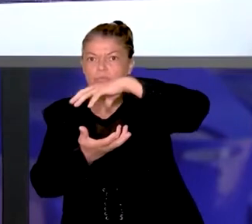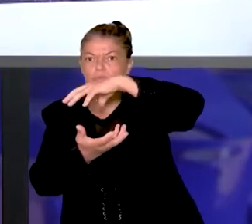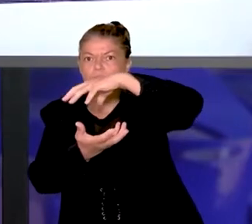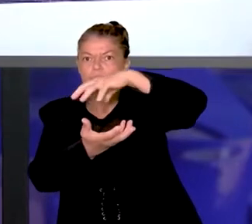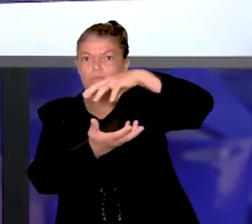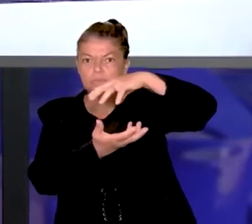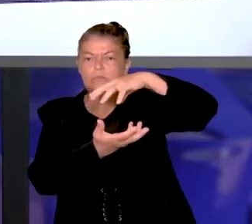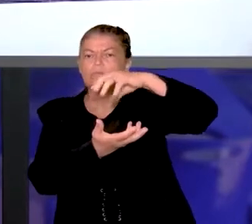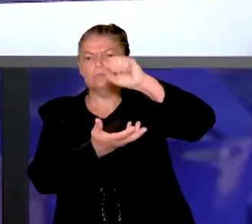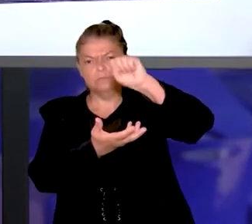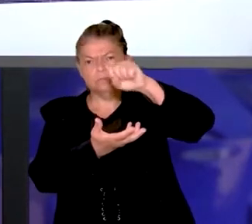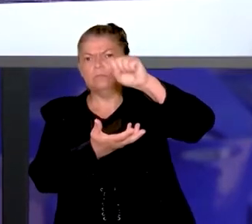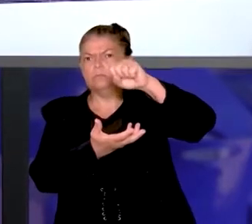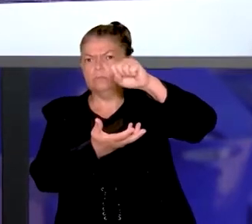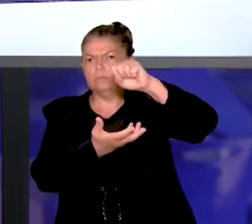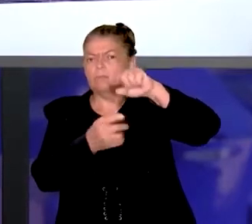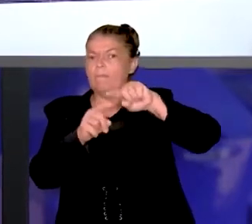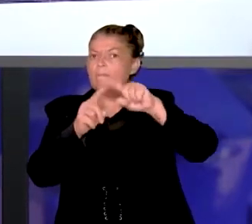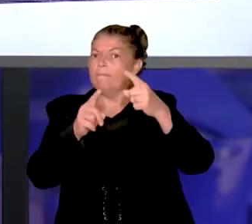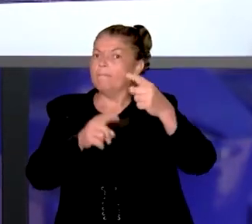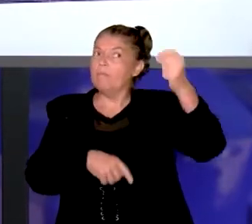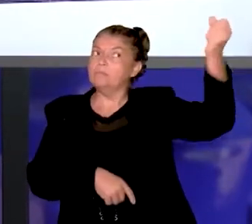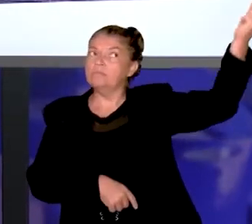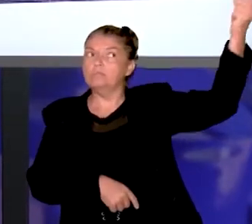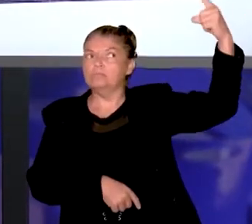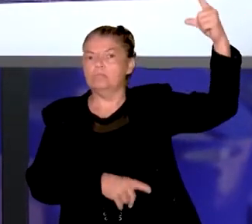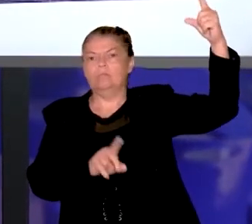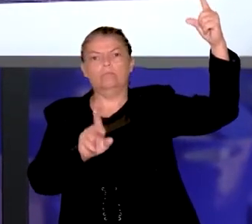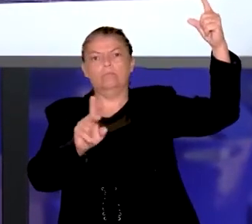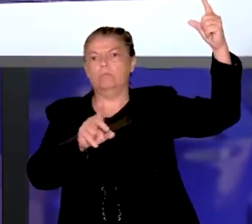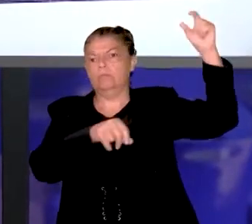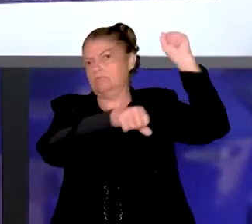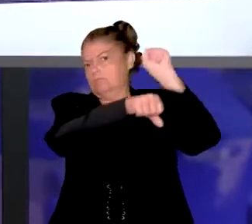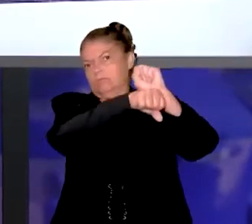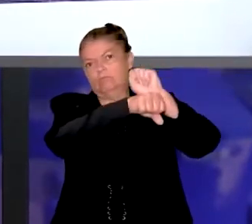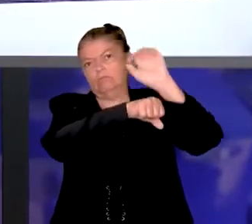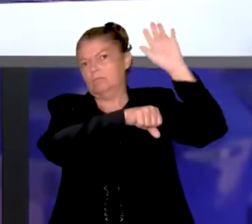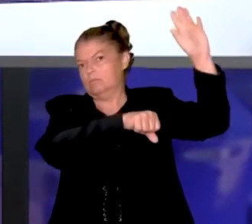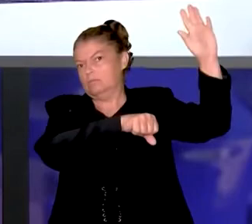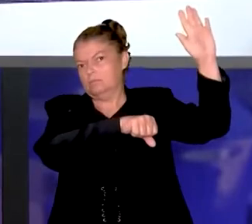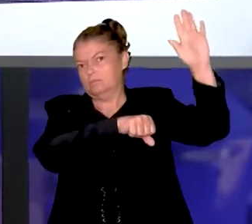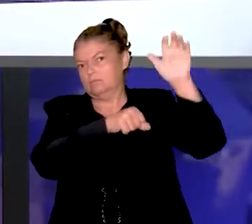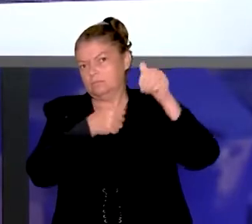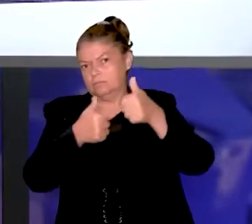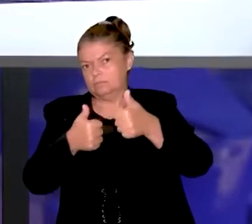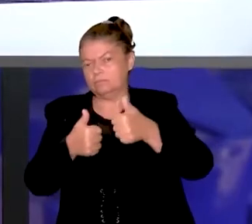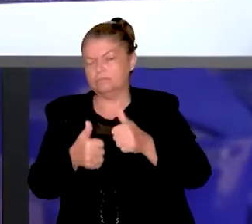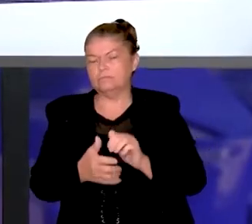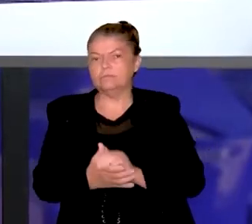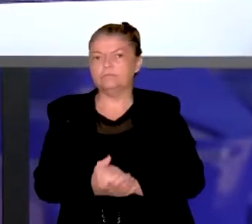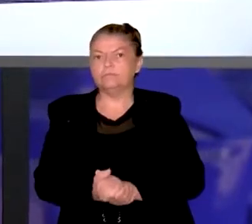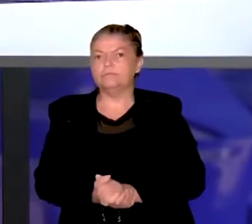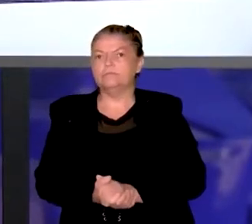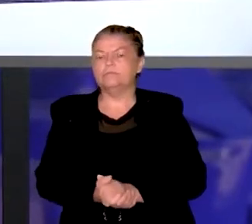e sim o Sol. Por isso que o Sol, para a população antiga, tinha um movimento aparente do Sol.